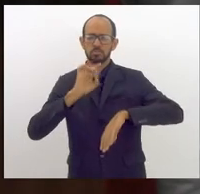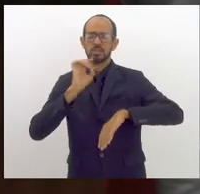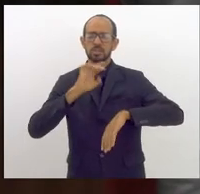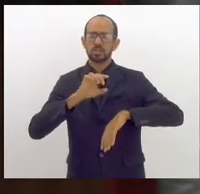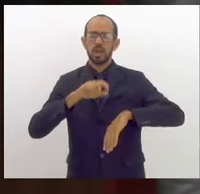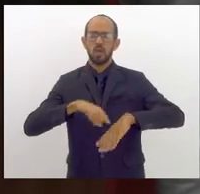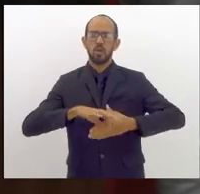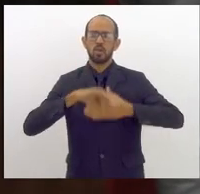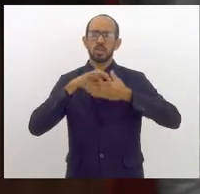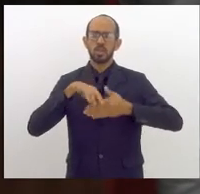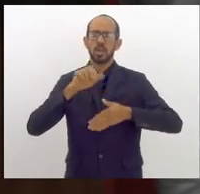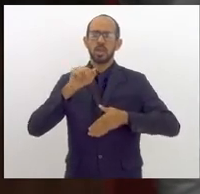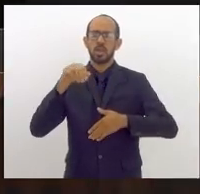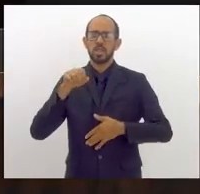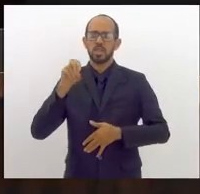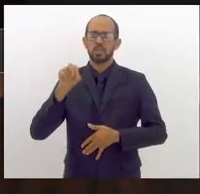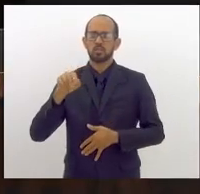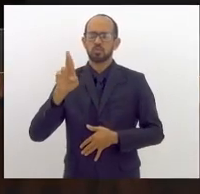Janeiro